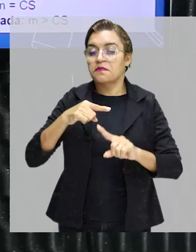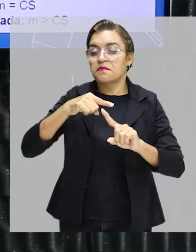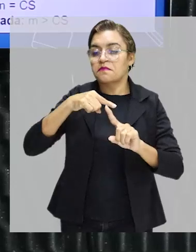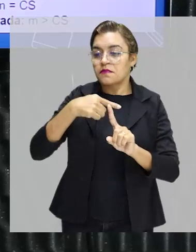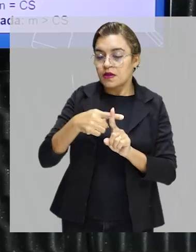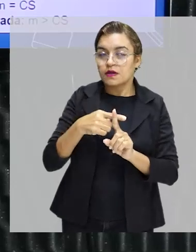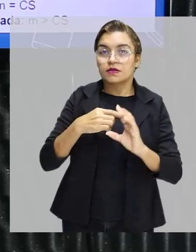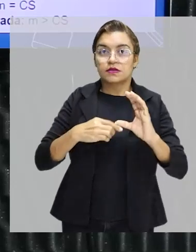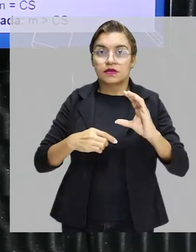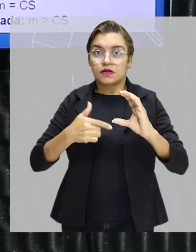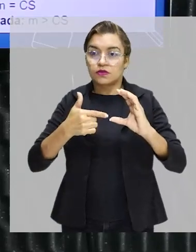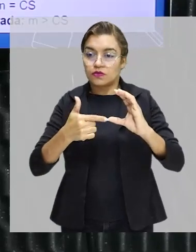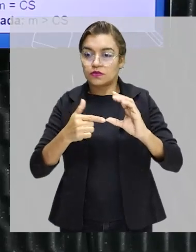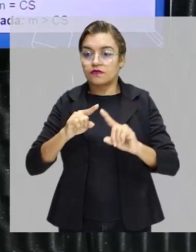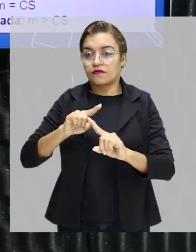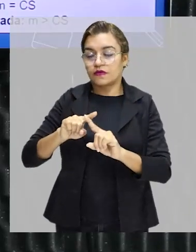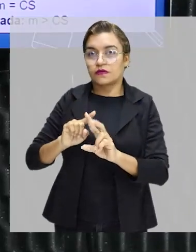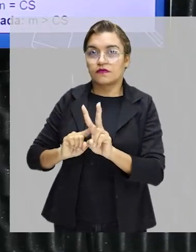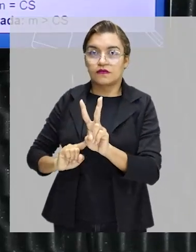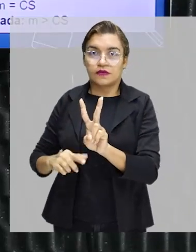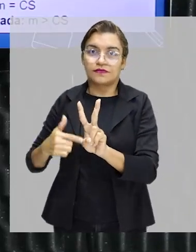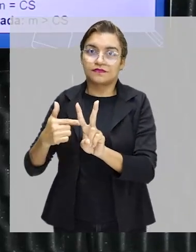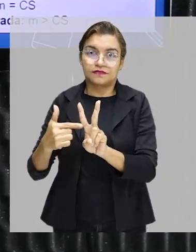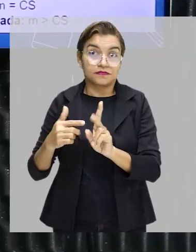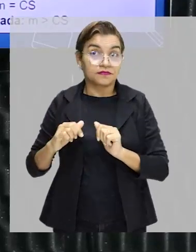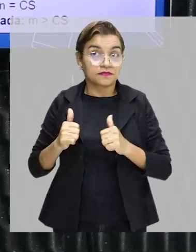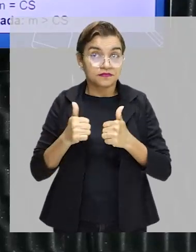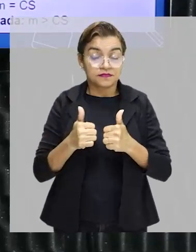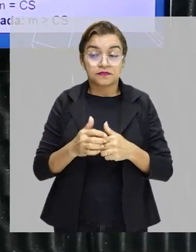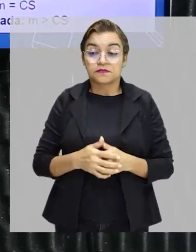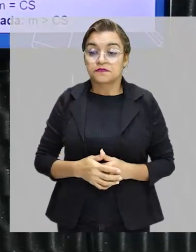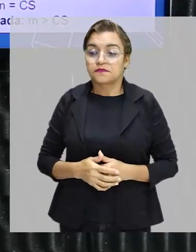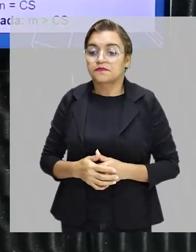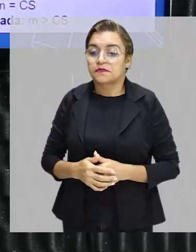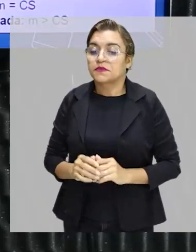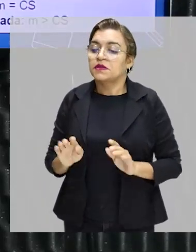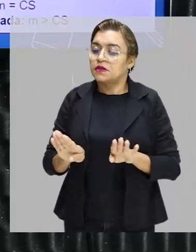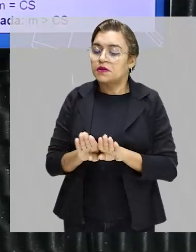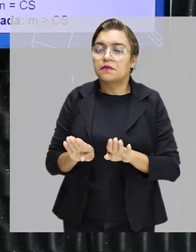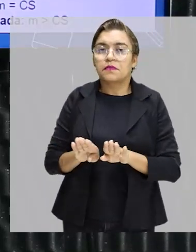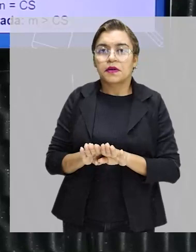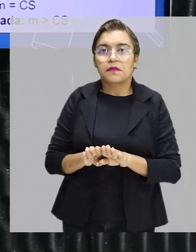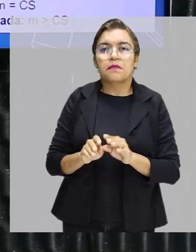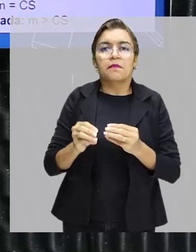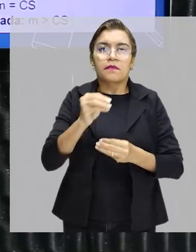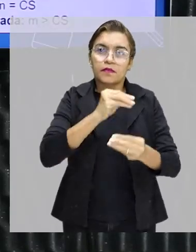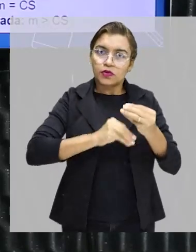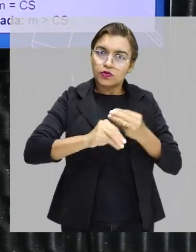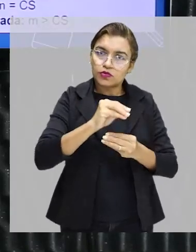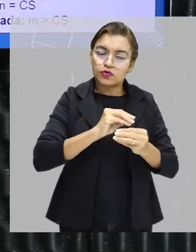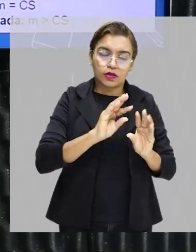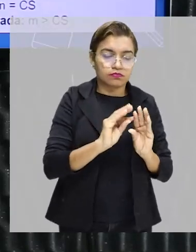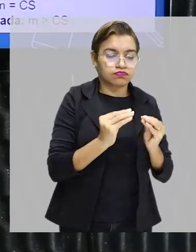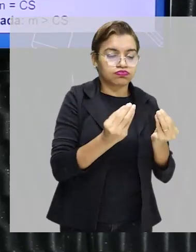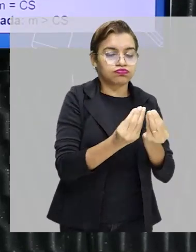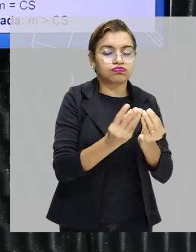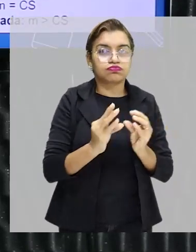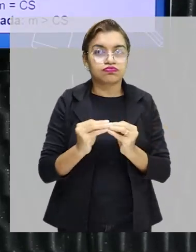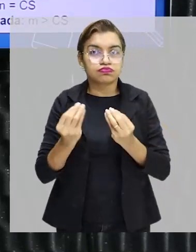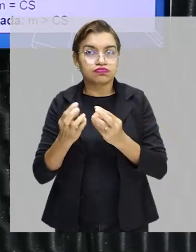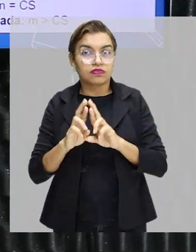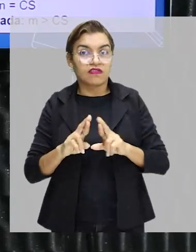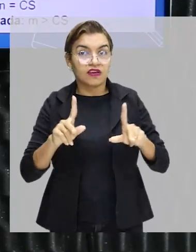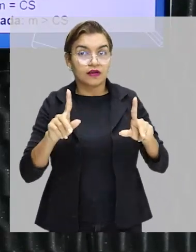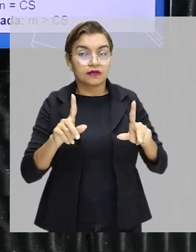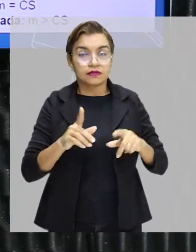segunda solução vezes o volume da segunda solução. E podemos misturar solutos diferentes